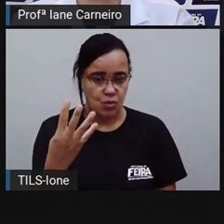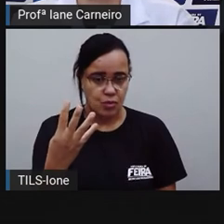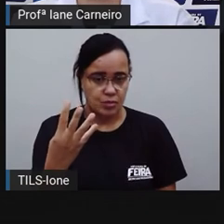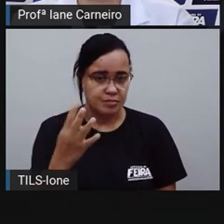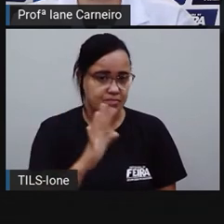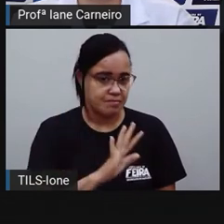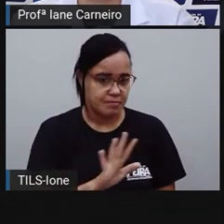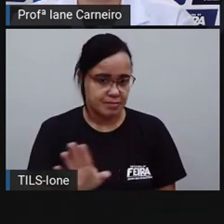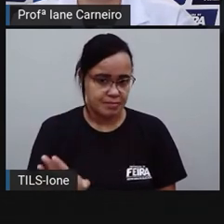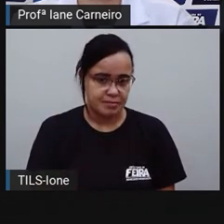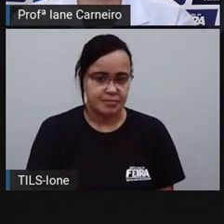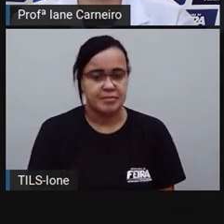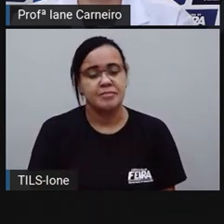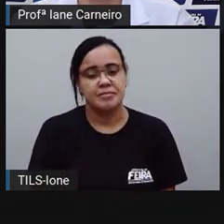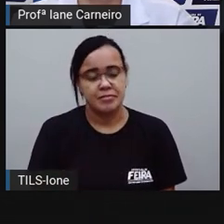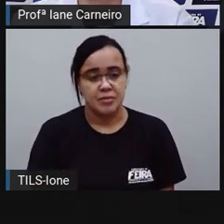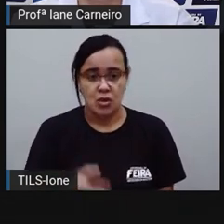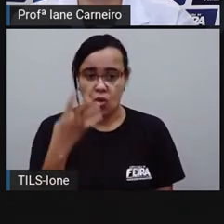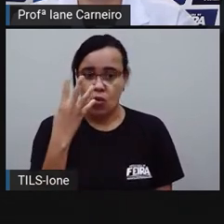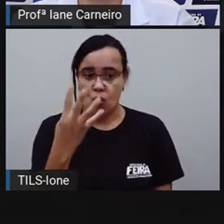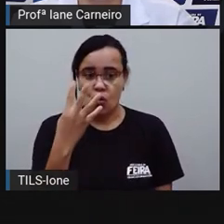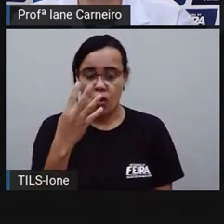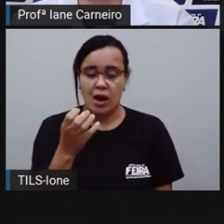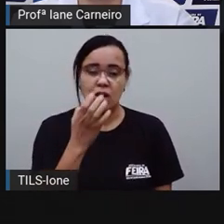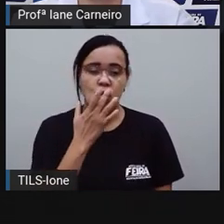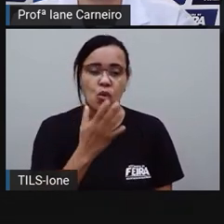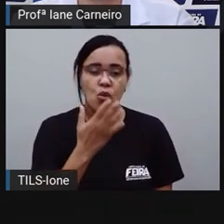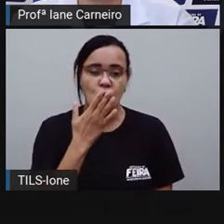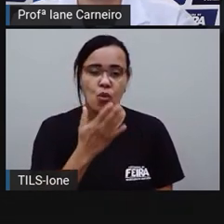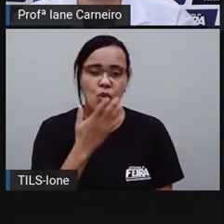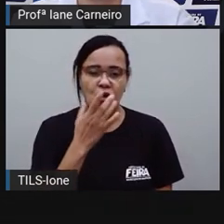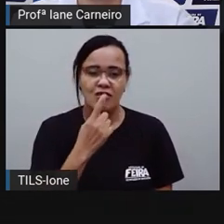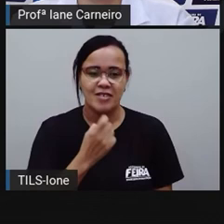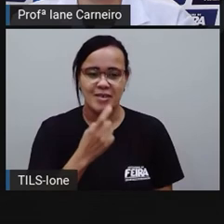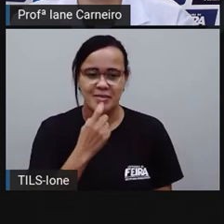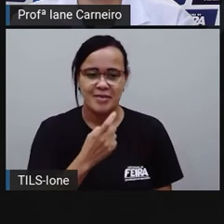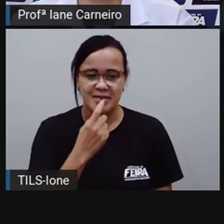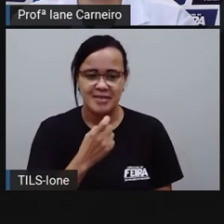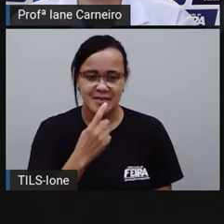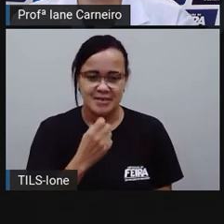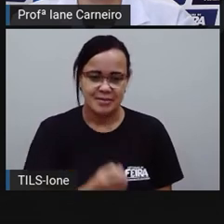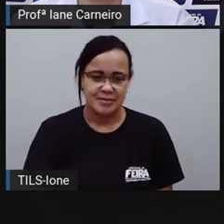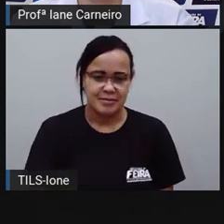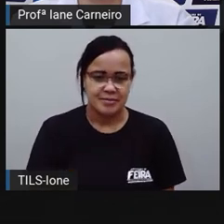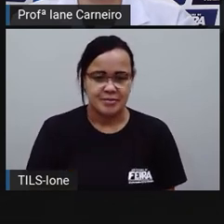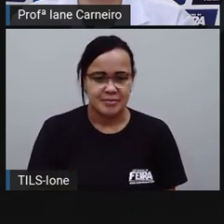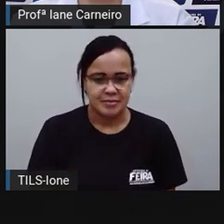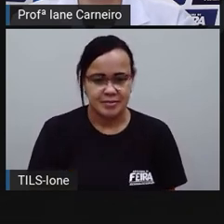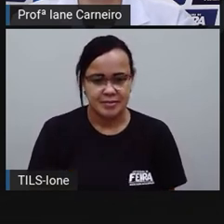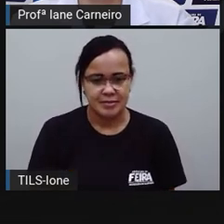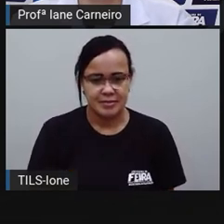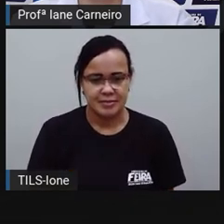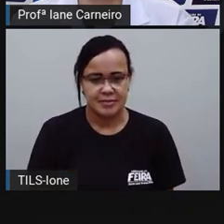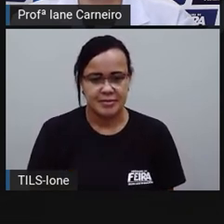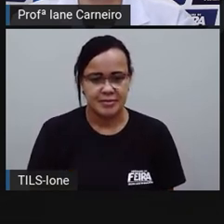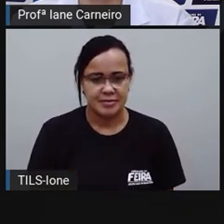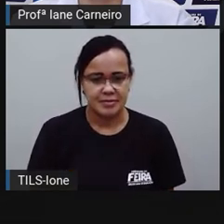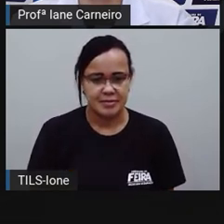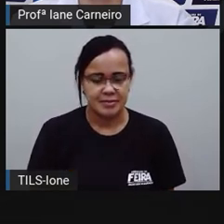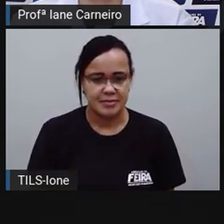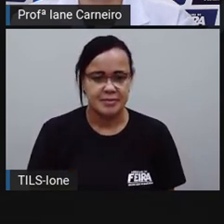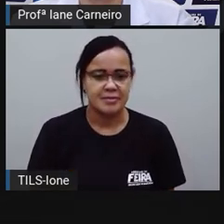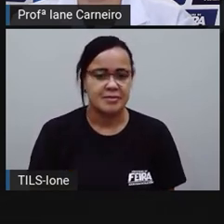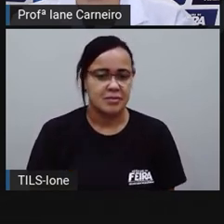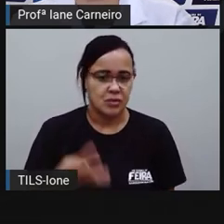quatro. Então, a gente vai pintar quatro até o numeral quatro, ó, até aqui. Um, dois,